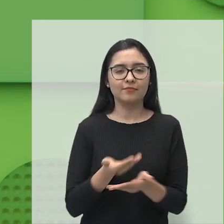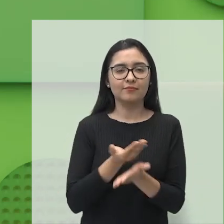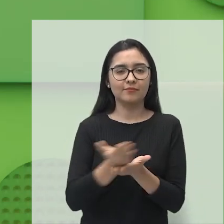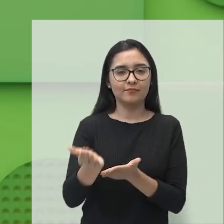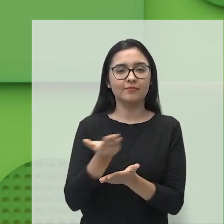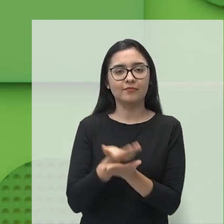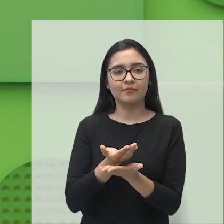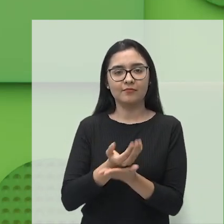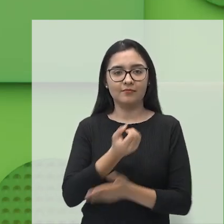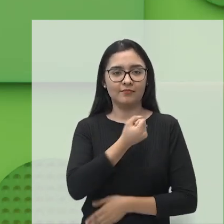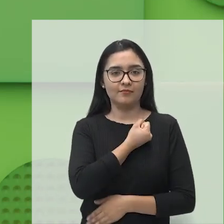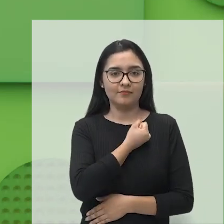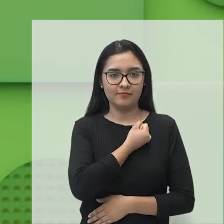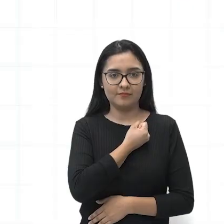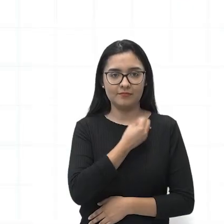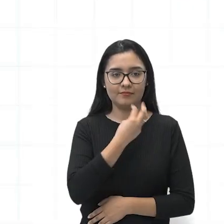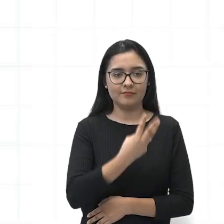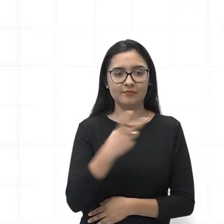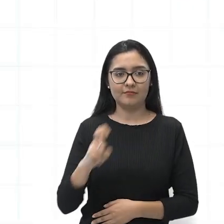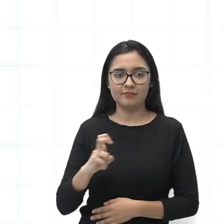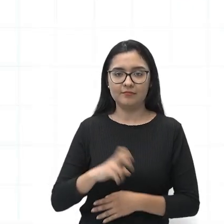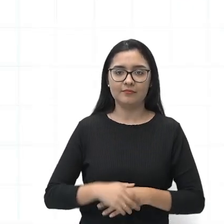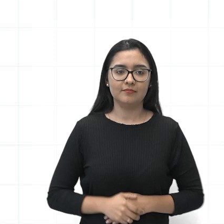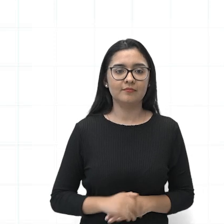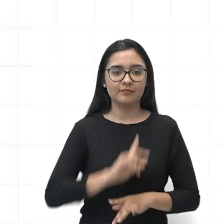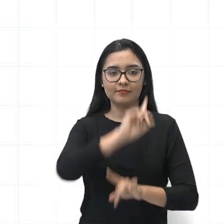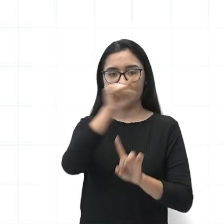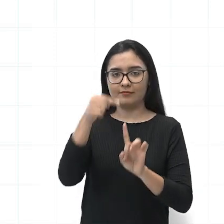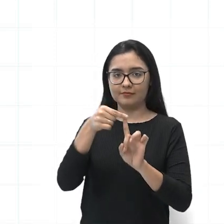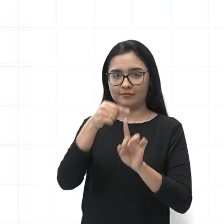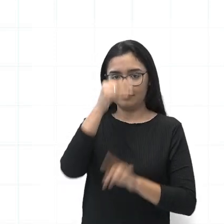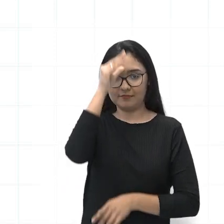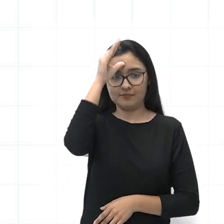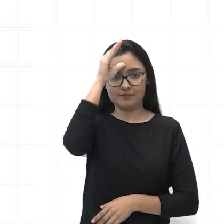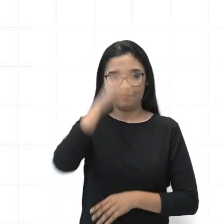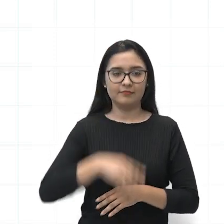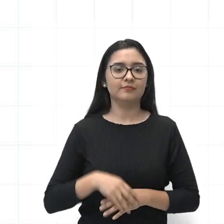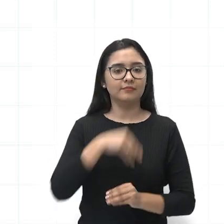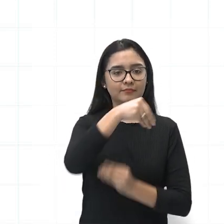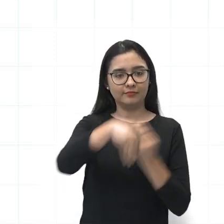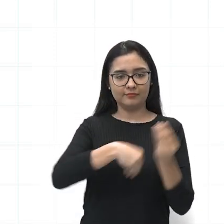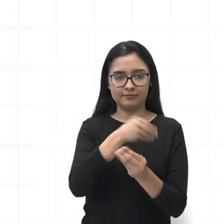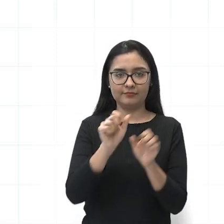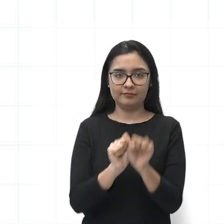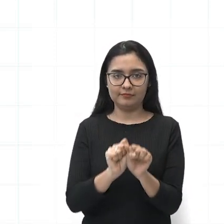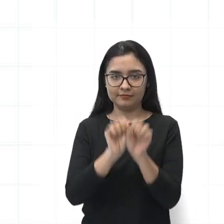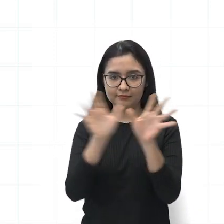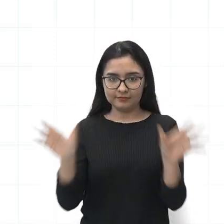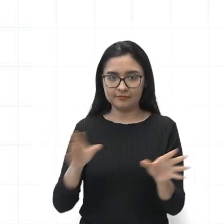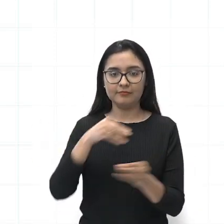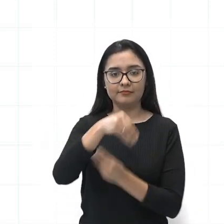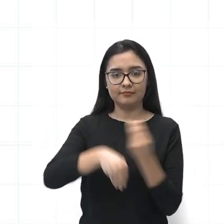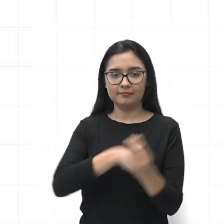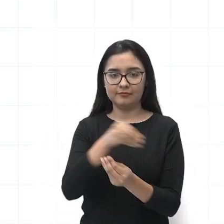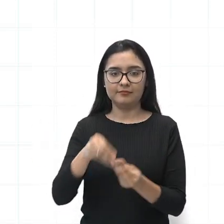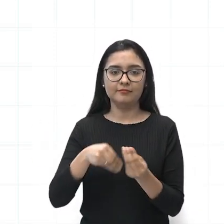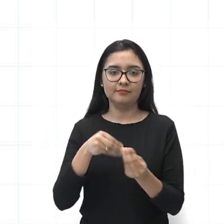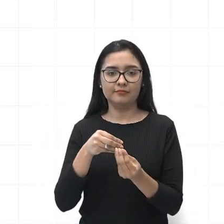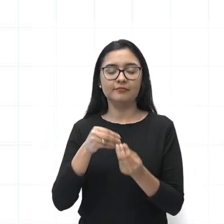para a nossa aula de número 35, com objeto de conhecimento, misturas homogêneas